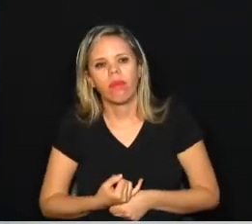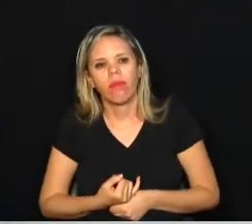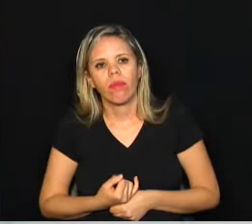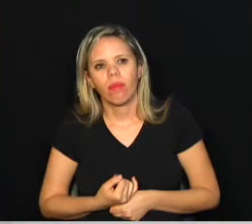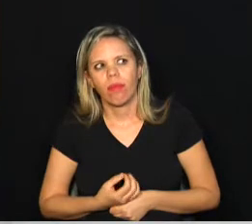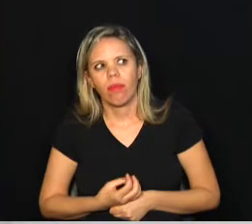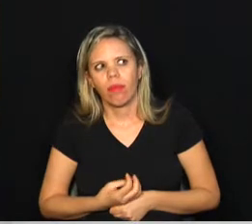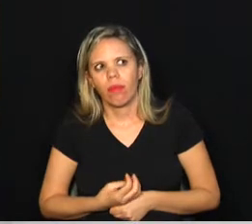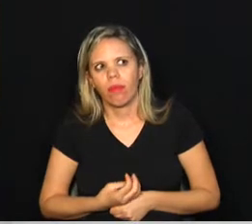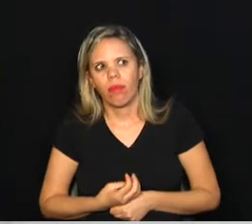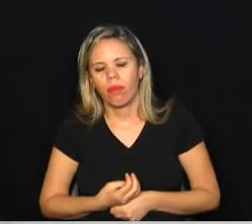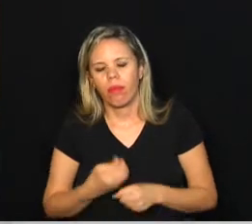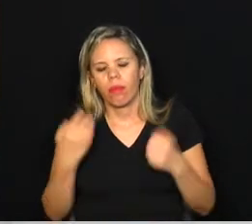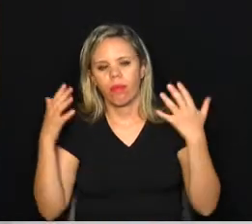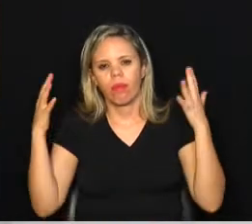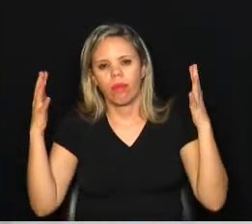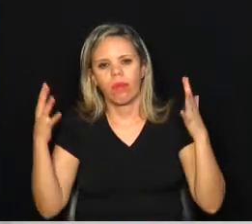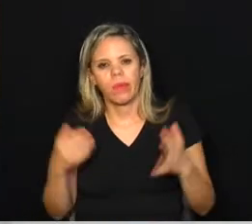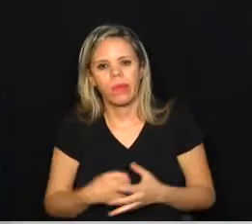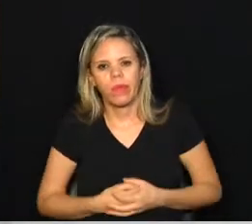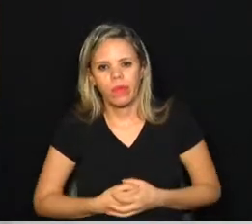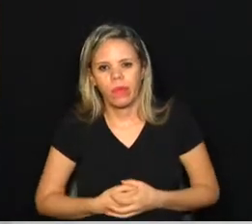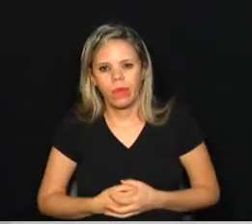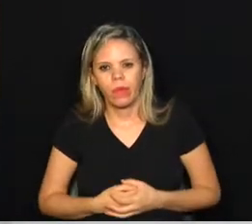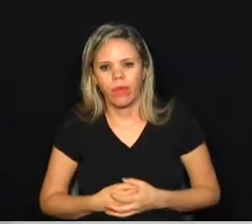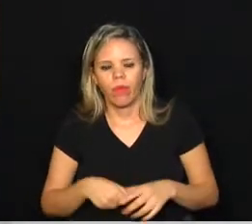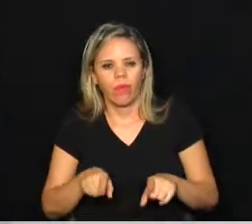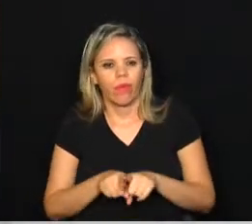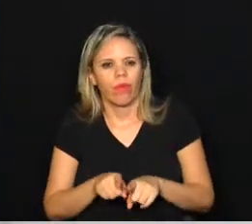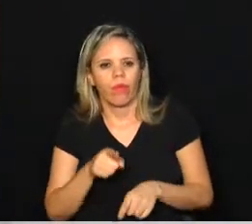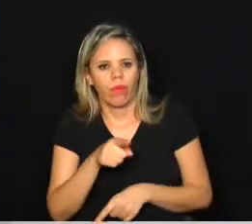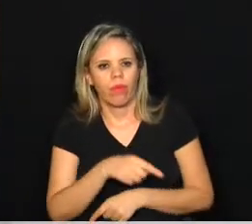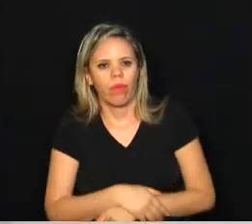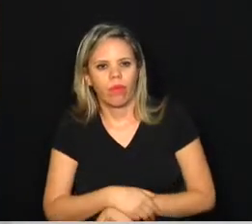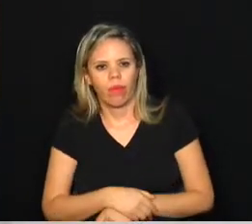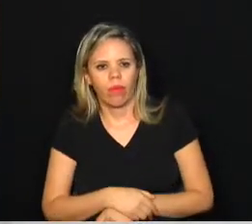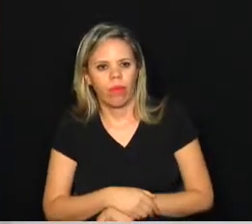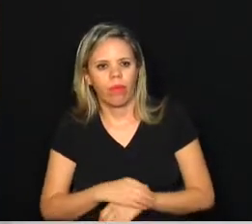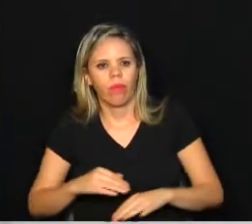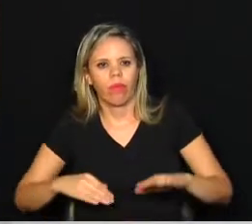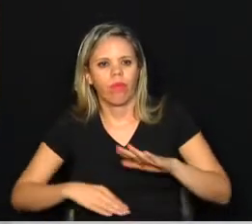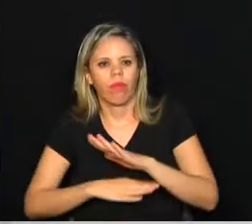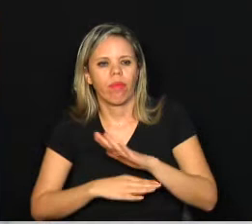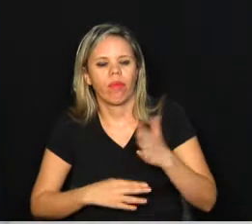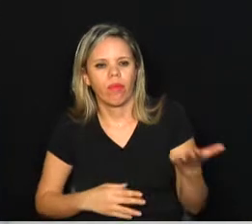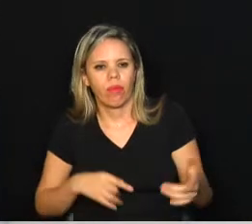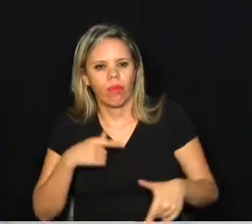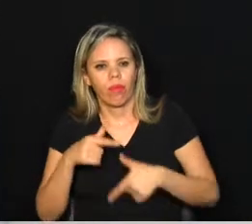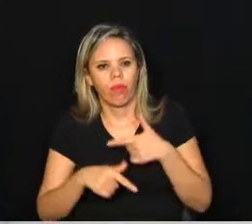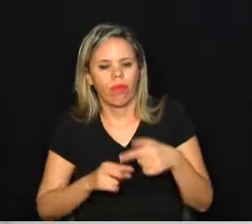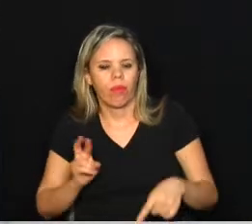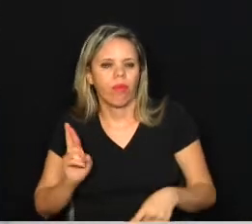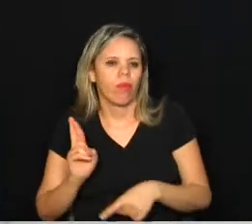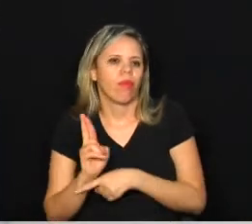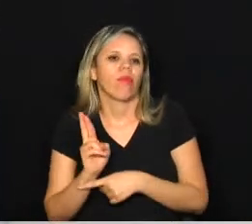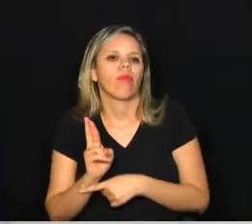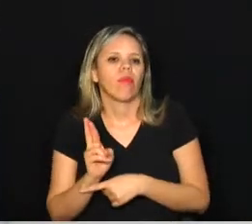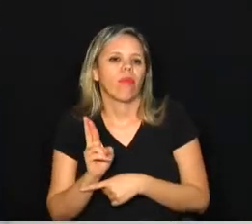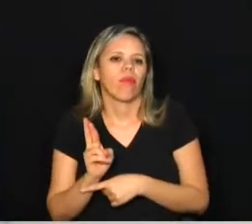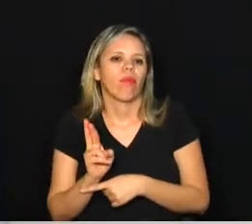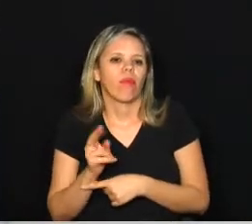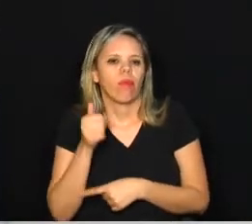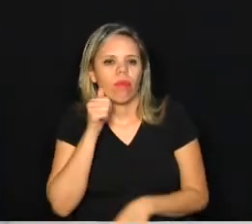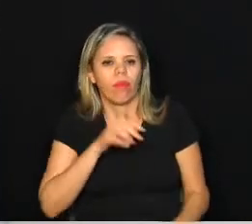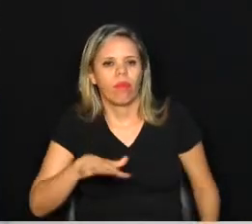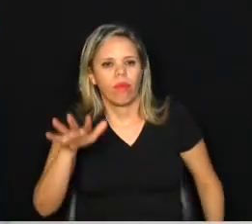Mas parabéns aí. Você está na Câmara Municipal, uma das representantes